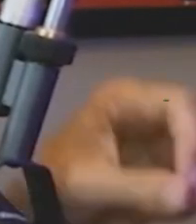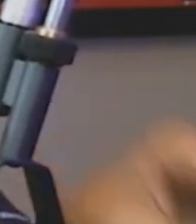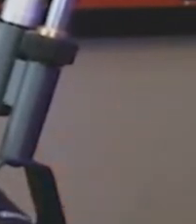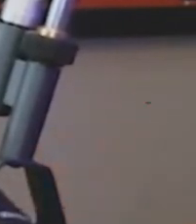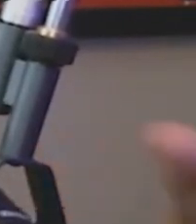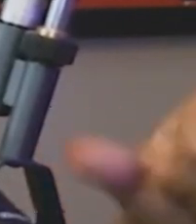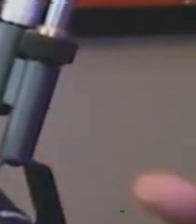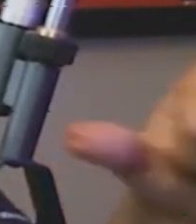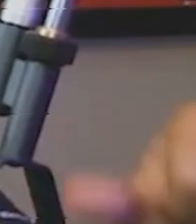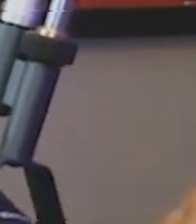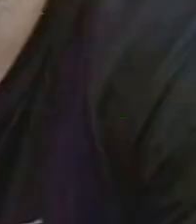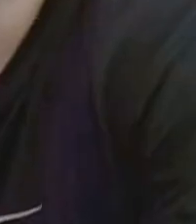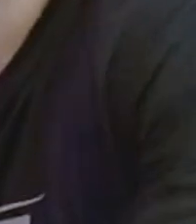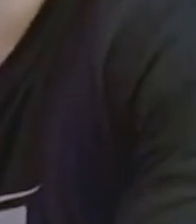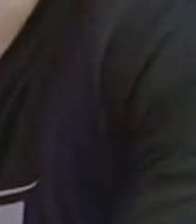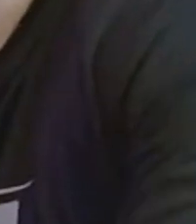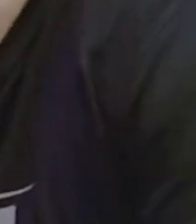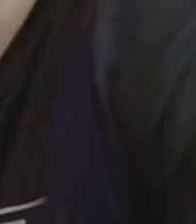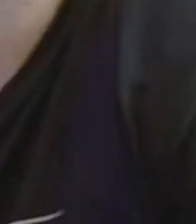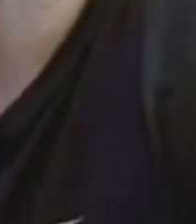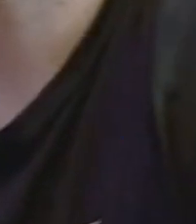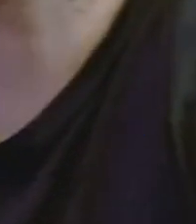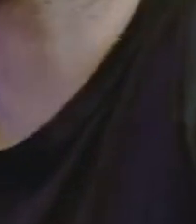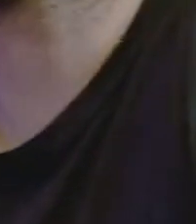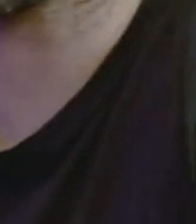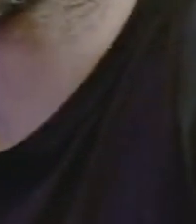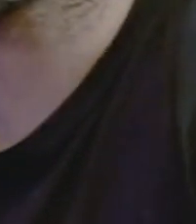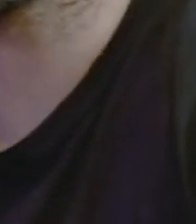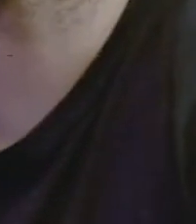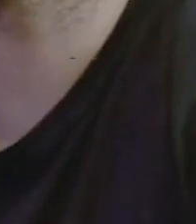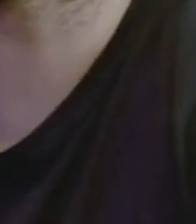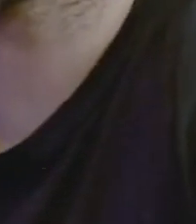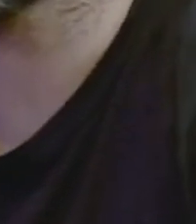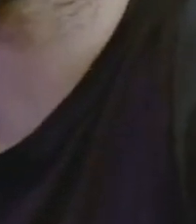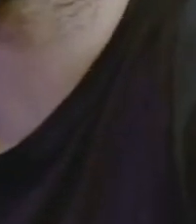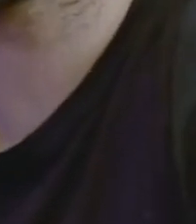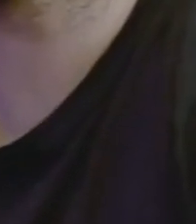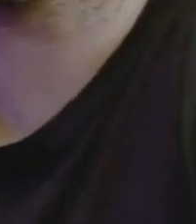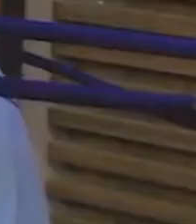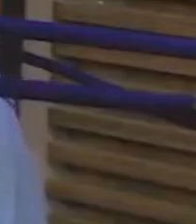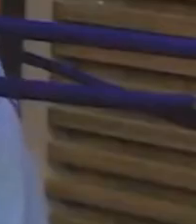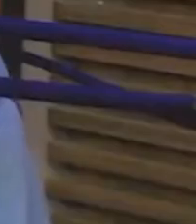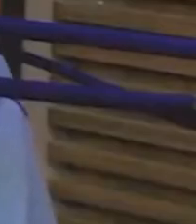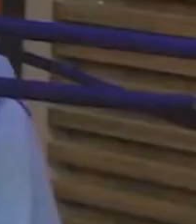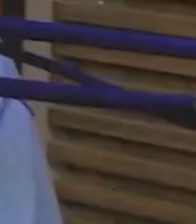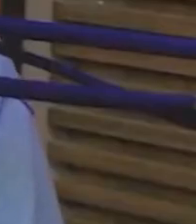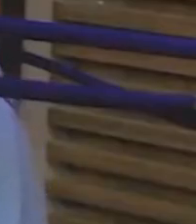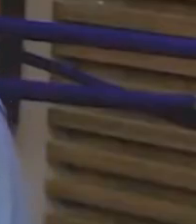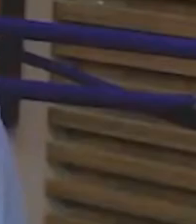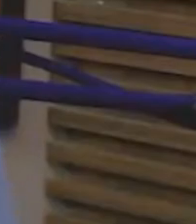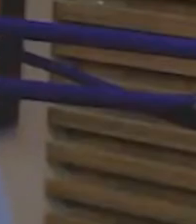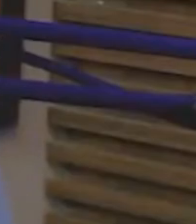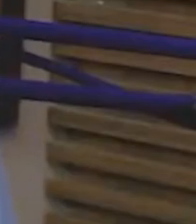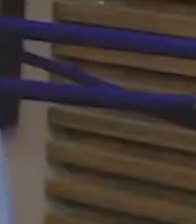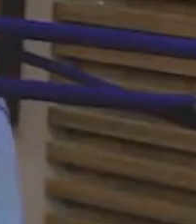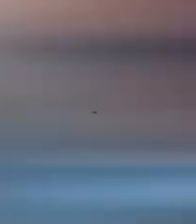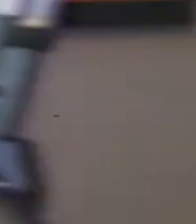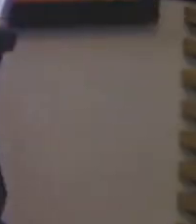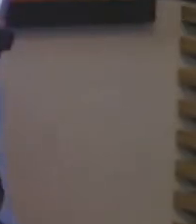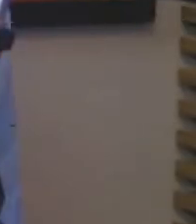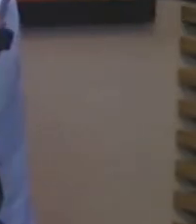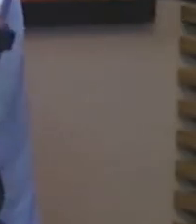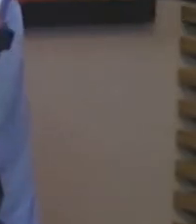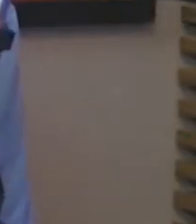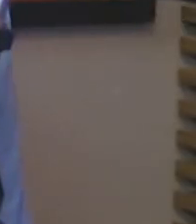festejei. Mesmo, assumo e digo. Coração bom você tem. Coração bom. Na facada. Na facada, tava torcendo ou não? Inclusive, você que tá ouvindo, faltou a viradinha.